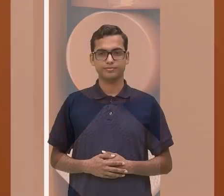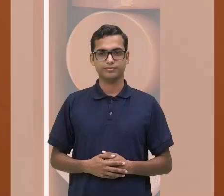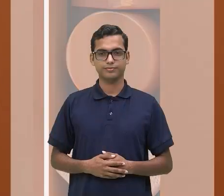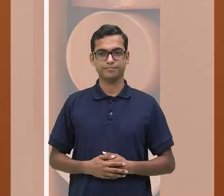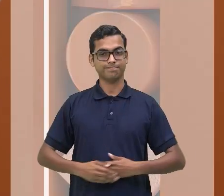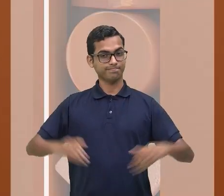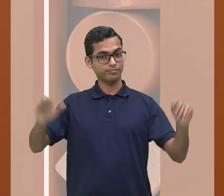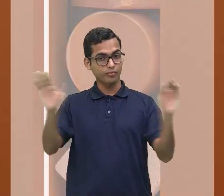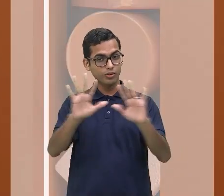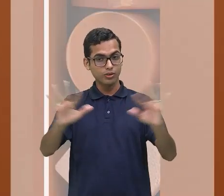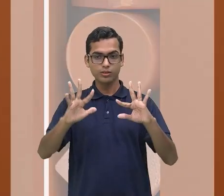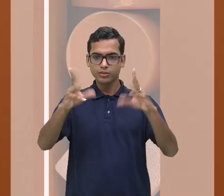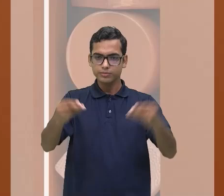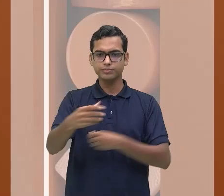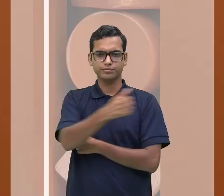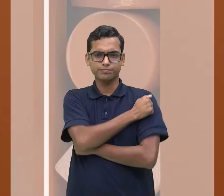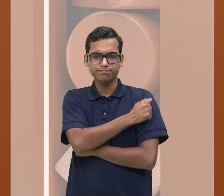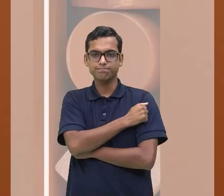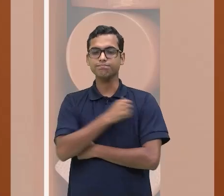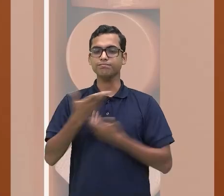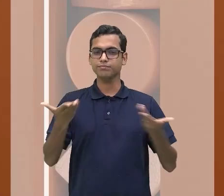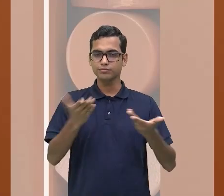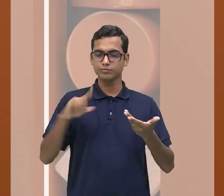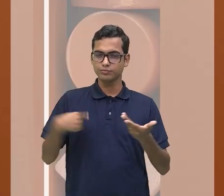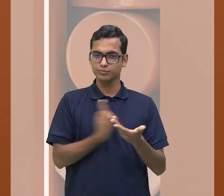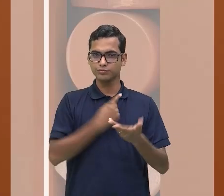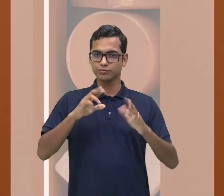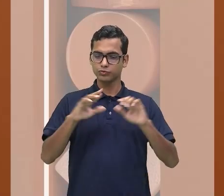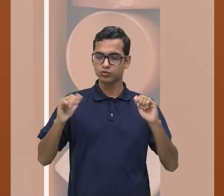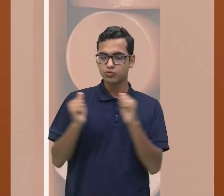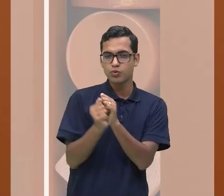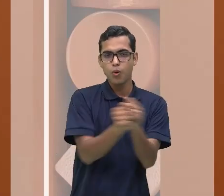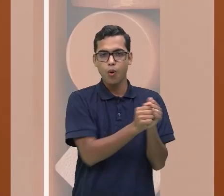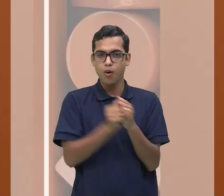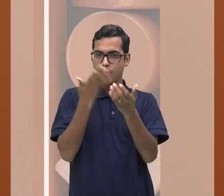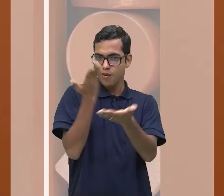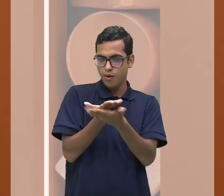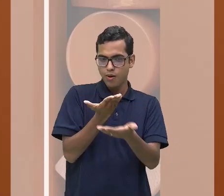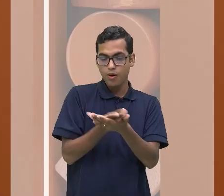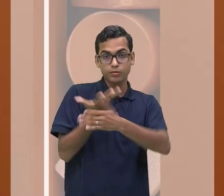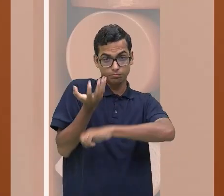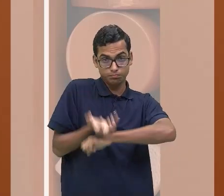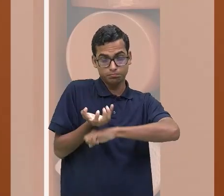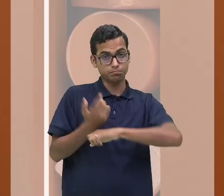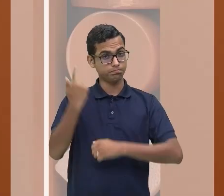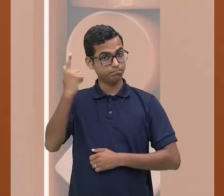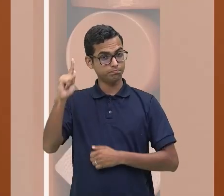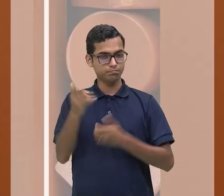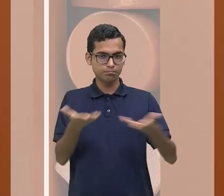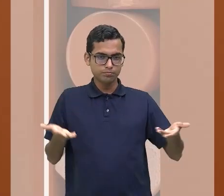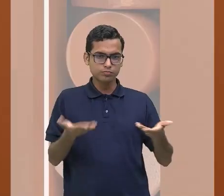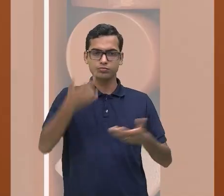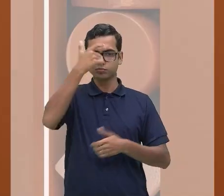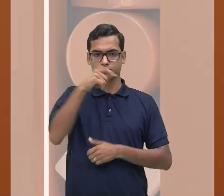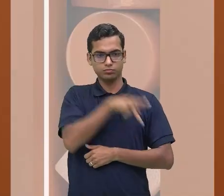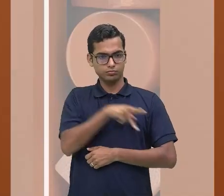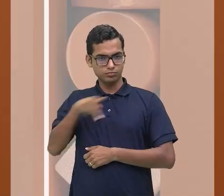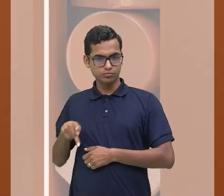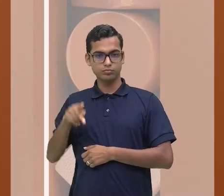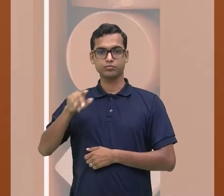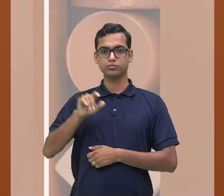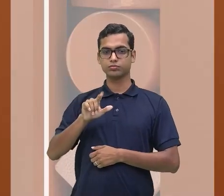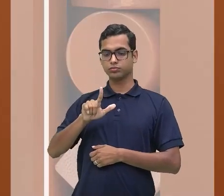Olá a todos vocês, estamos aqui reunidos para a nossa aula de Geografia. Eu sou a